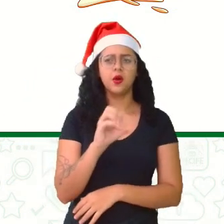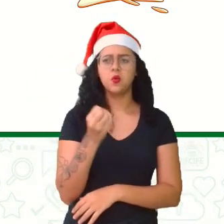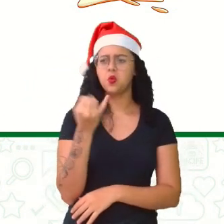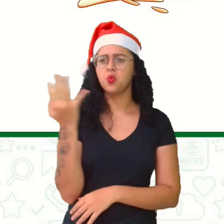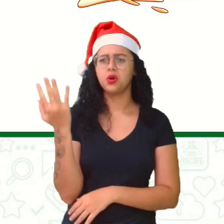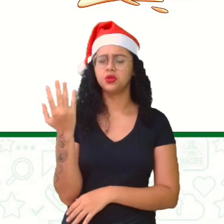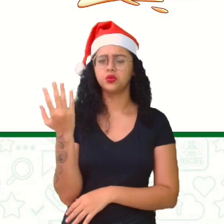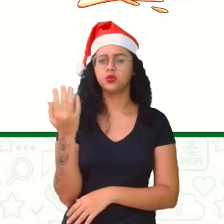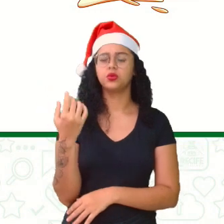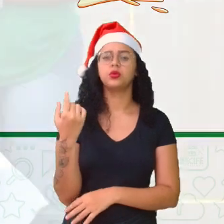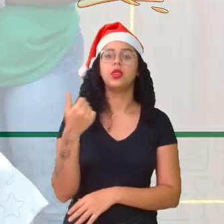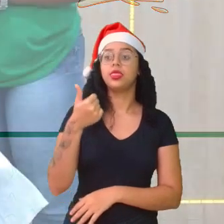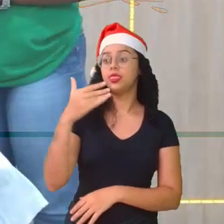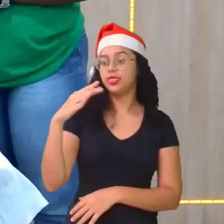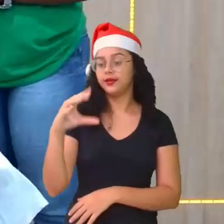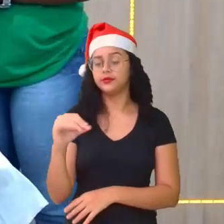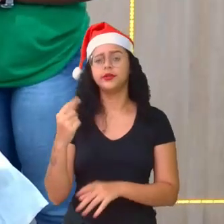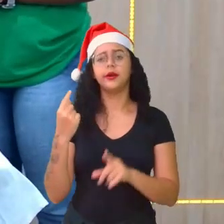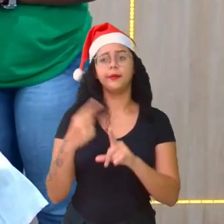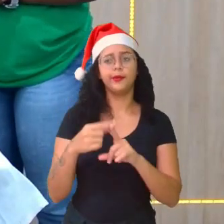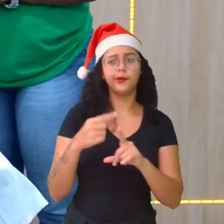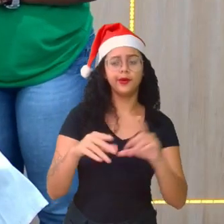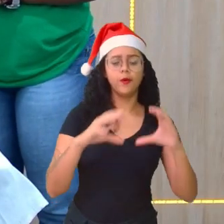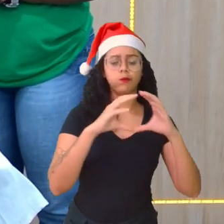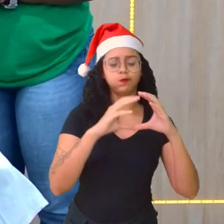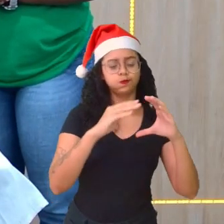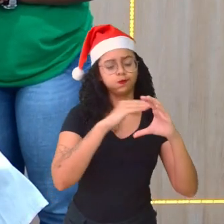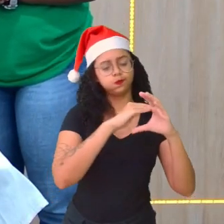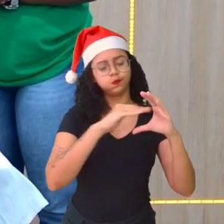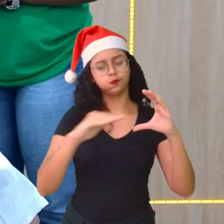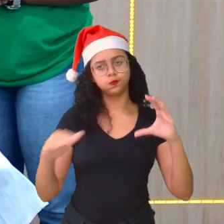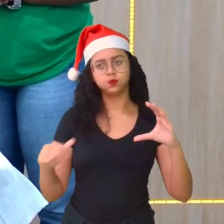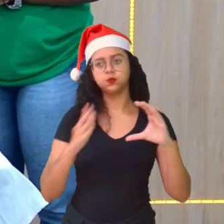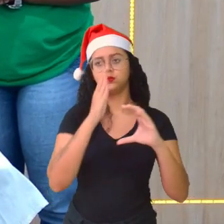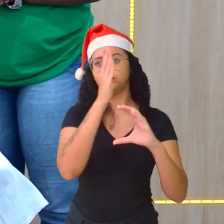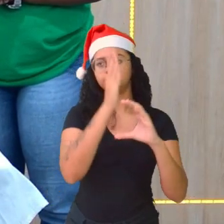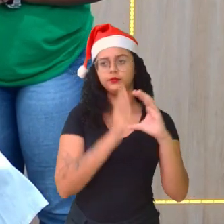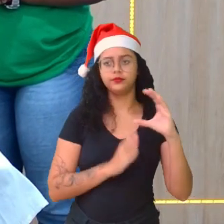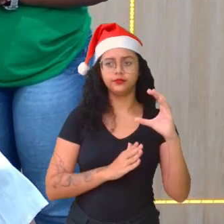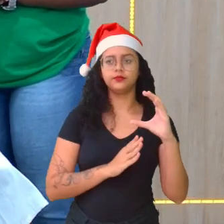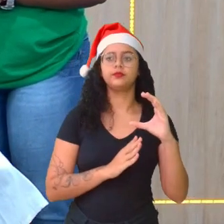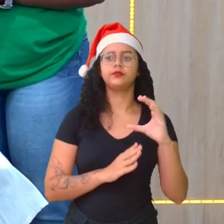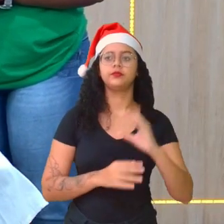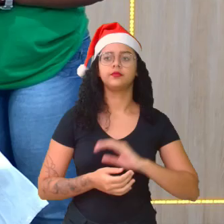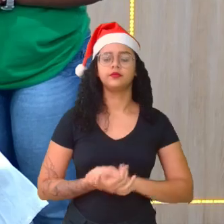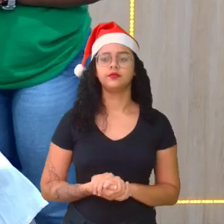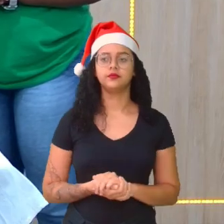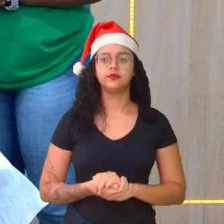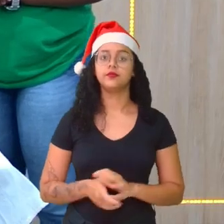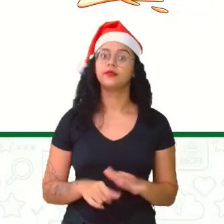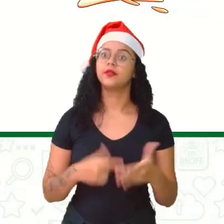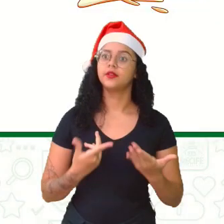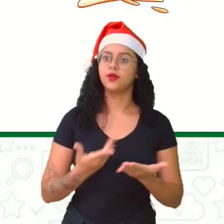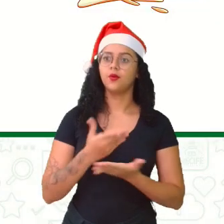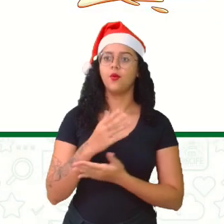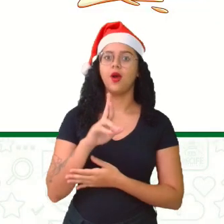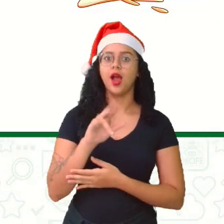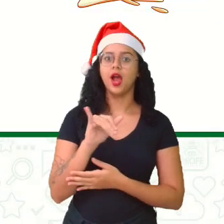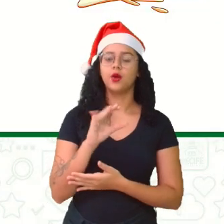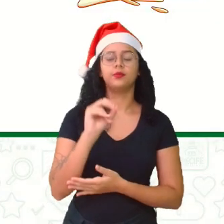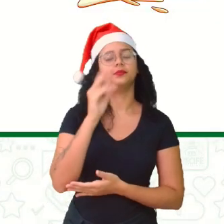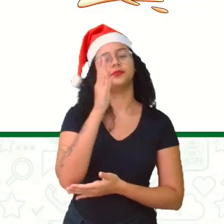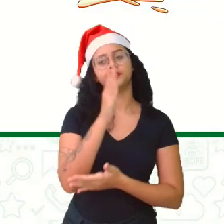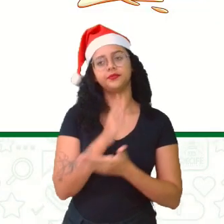né? Porque o diâmetro é 20. Metade do diâmetro. Se o diâmetro é 20, o raio é a metade, 10. Isso. Então, vamos substituir os valores. Pi é um número